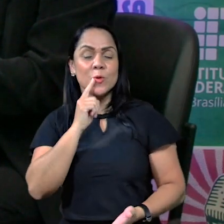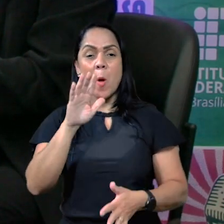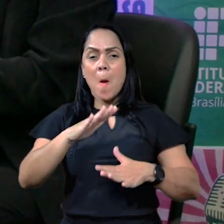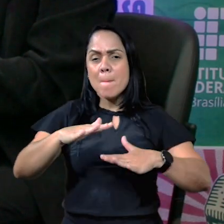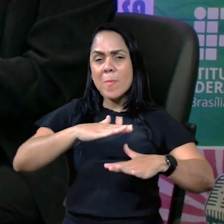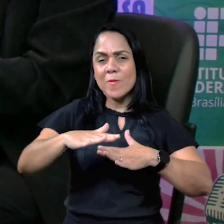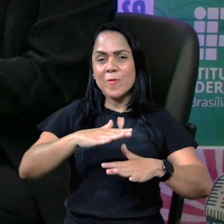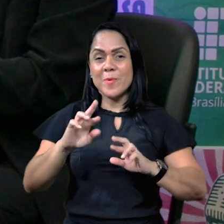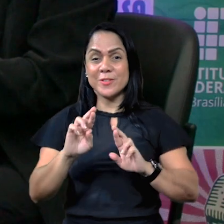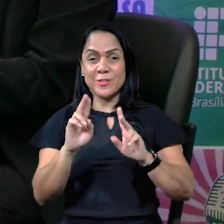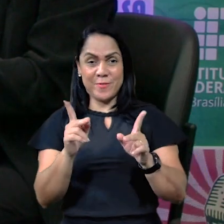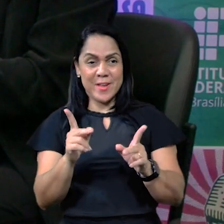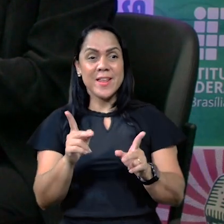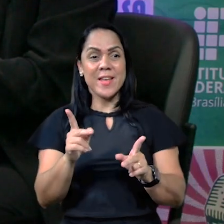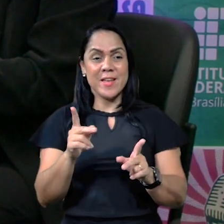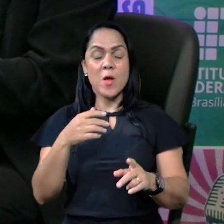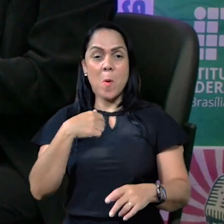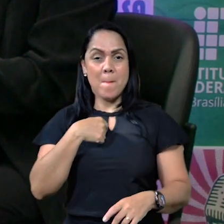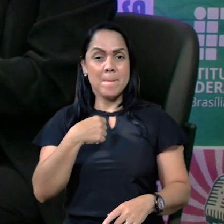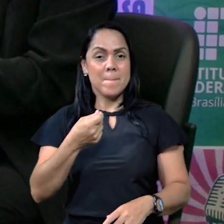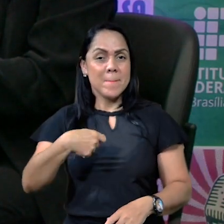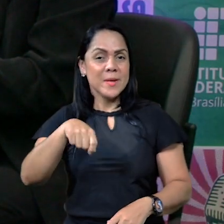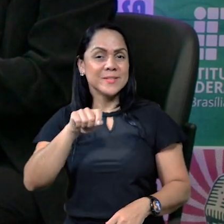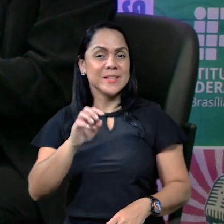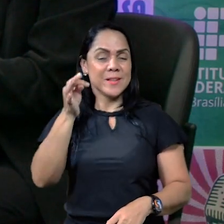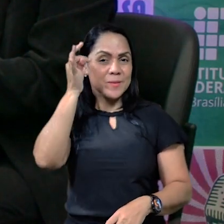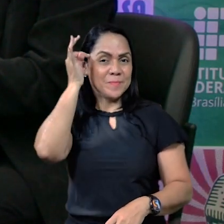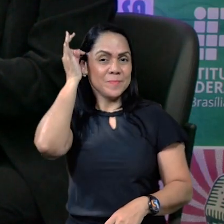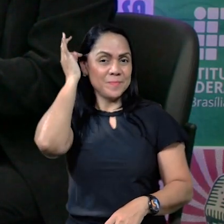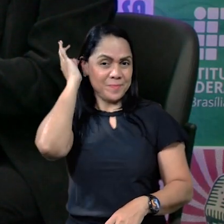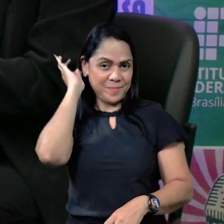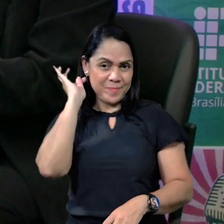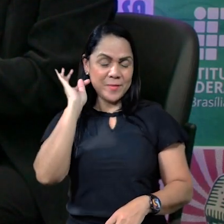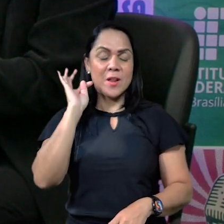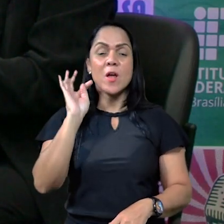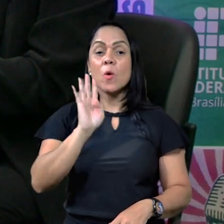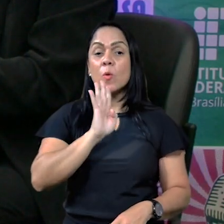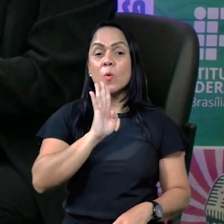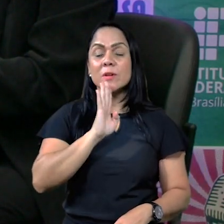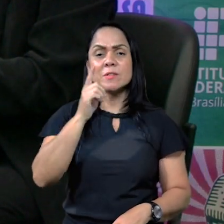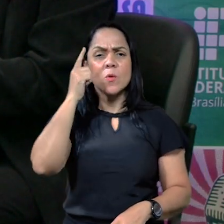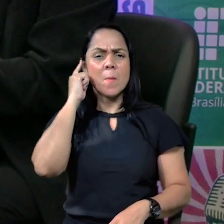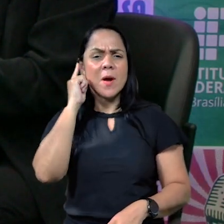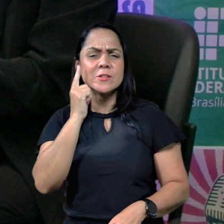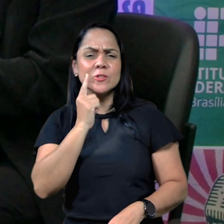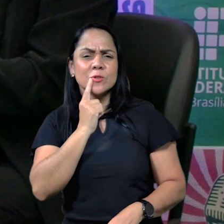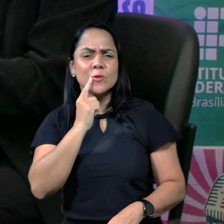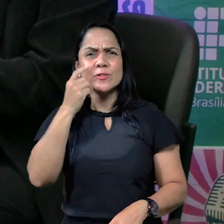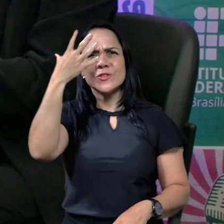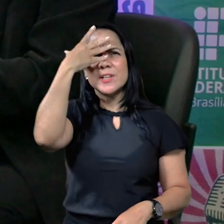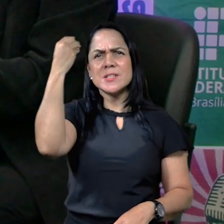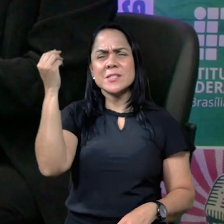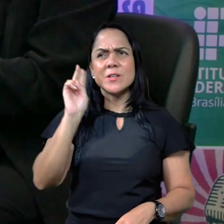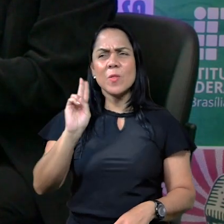são diferentes. Por exemplo, o meu vem e termina aqui na orelha. Aí eu conheci uma surda, o nome dela eu não recordo, só recordo pelo sinal por